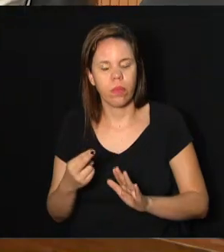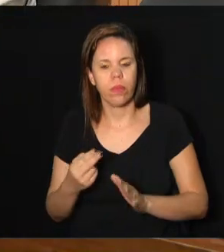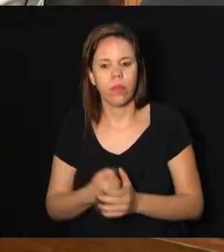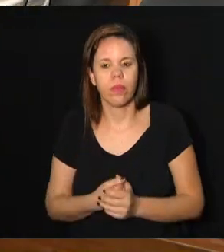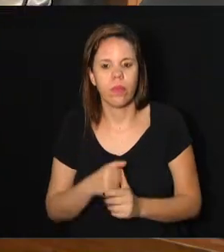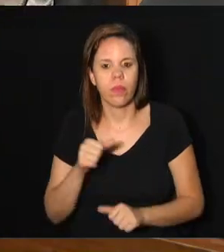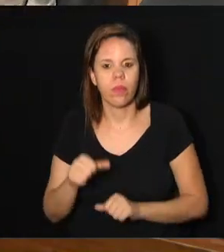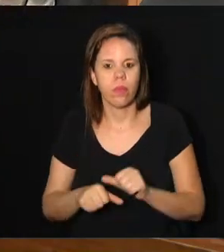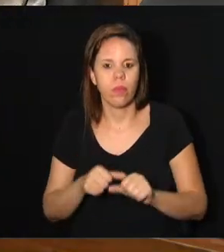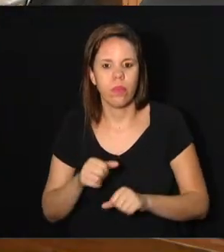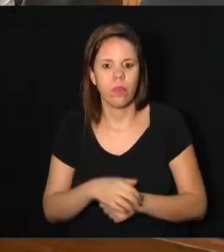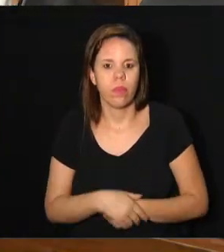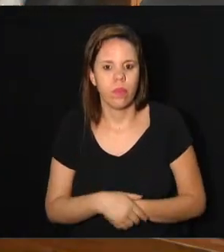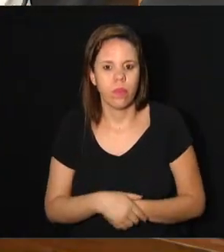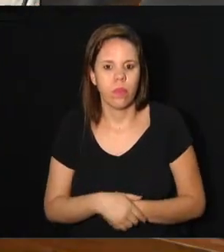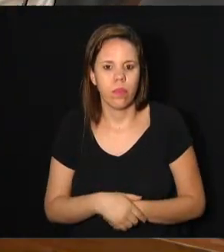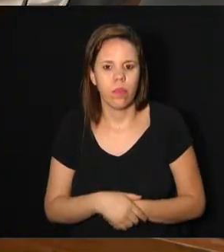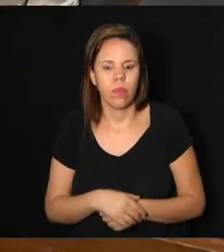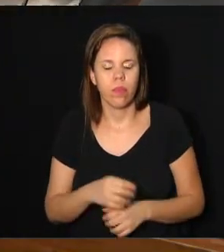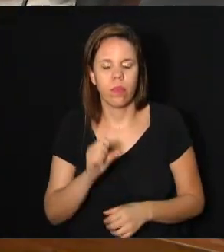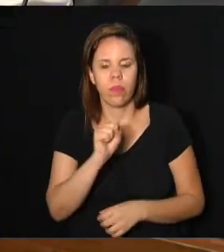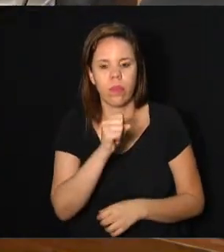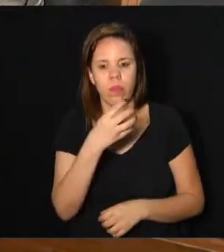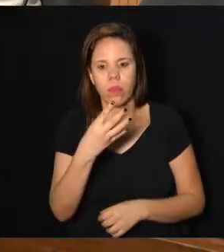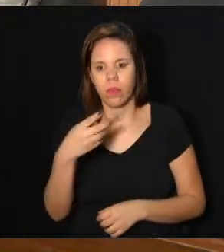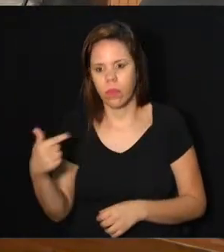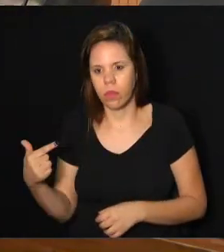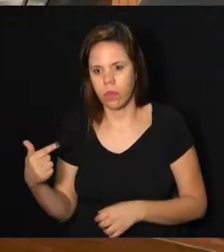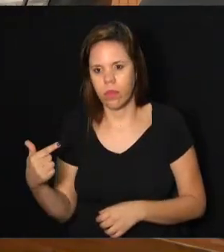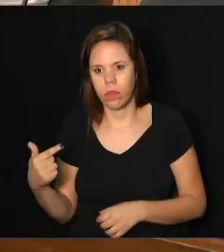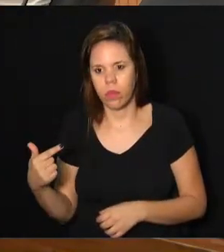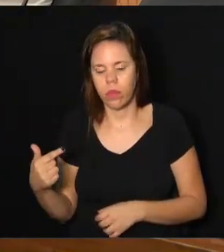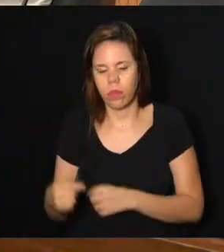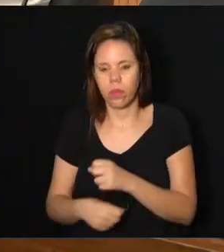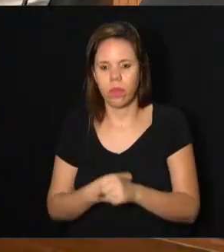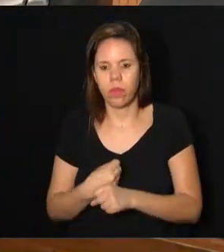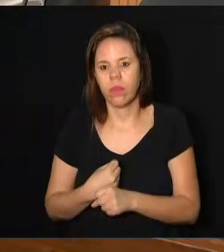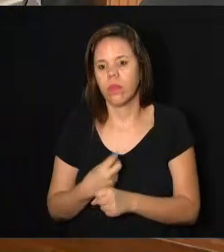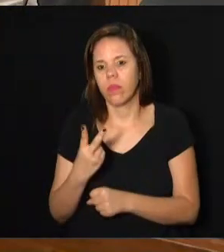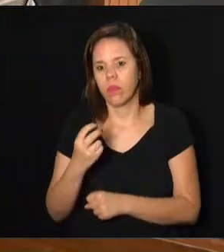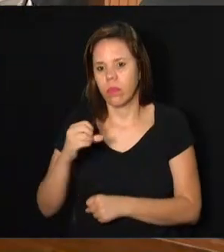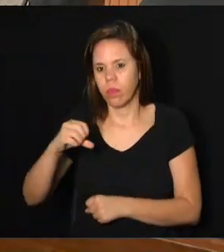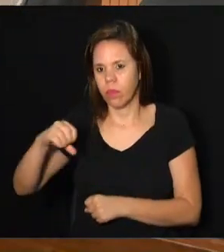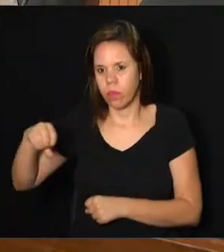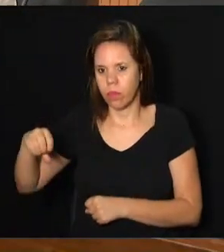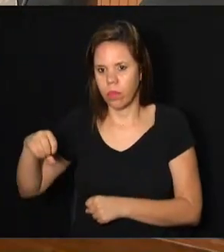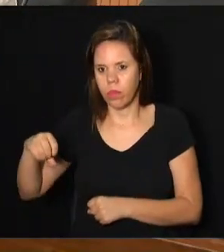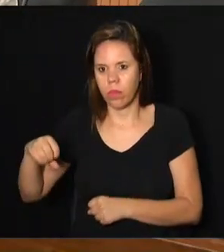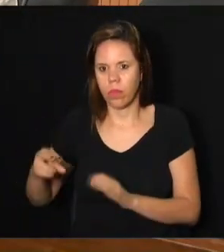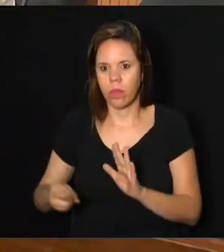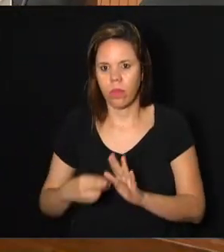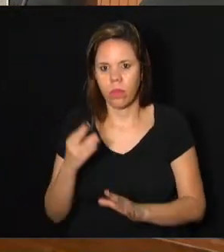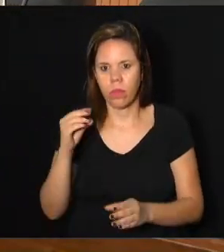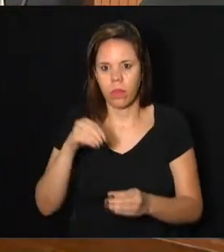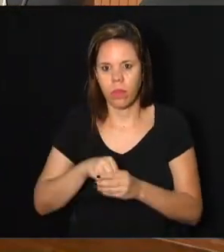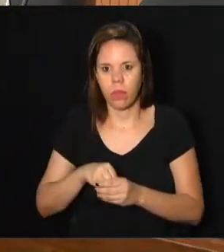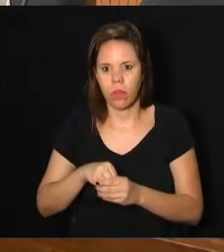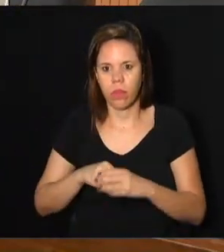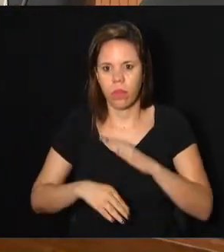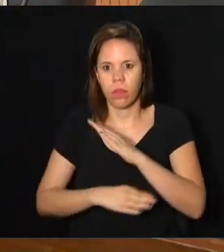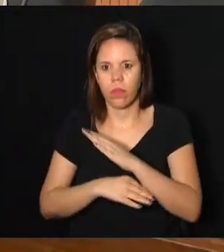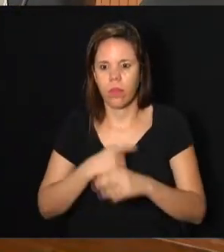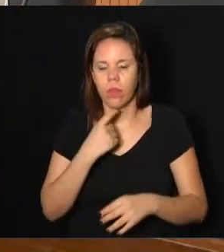que altera a resolução 842, de 18 de dezembro de 2009, que dispõe sobre o regimento interno da Câmara Municipal de